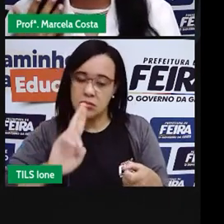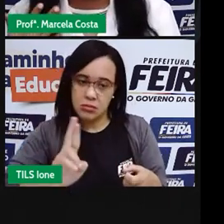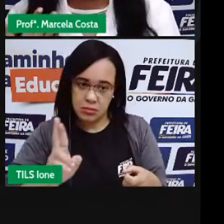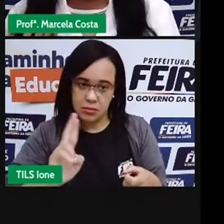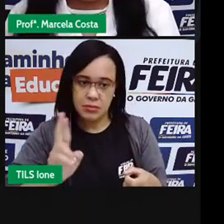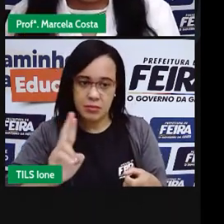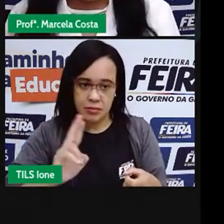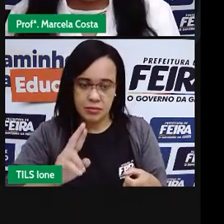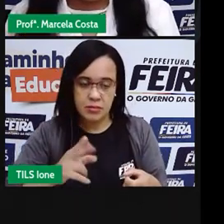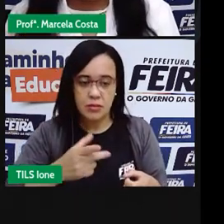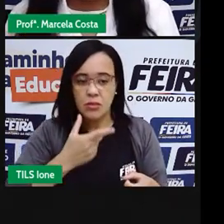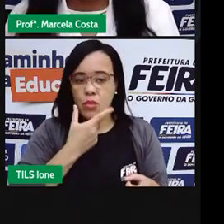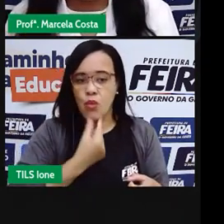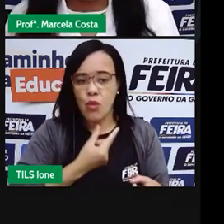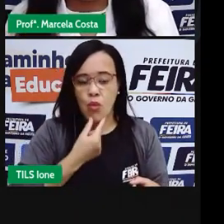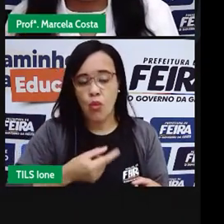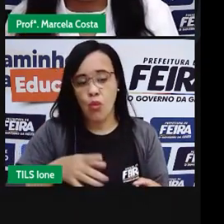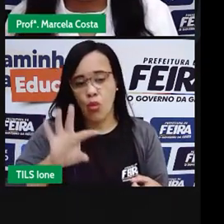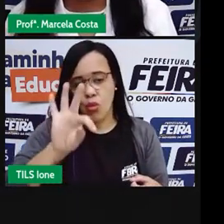Thiago tem 10.